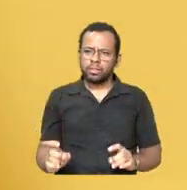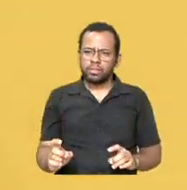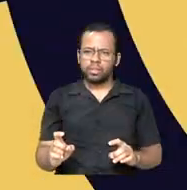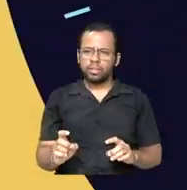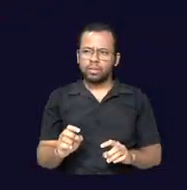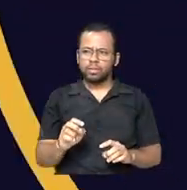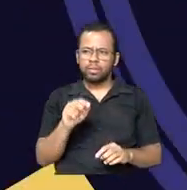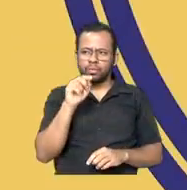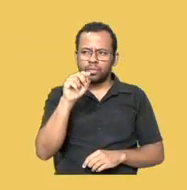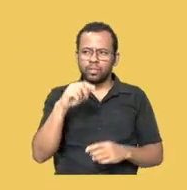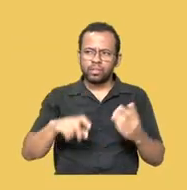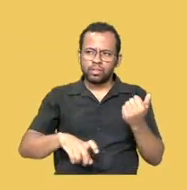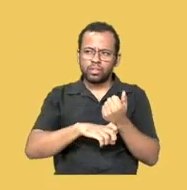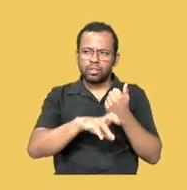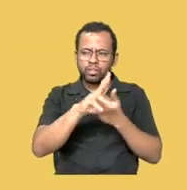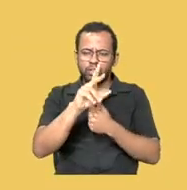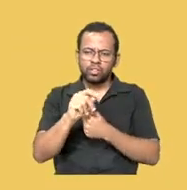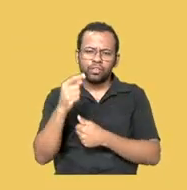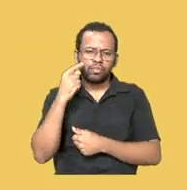no